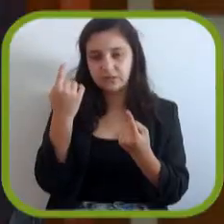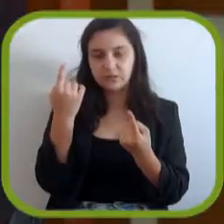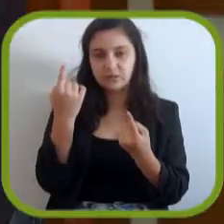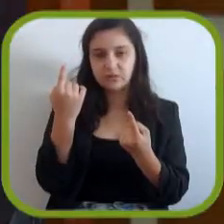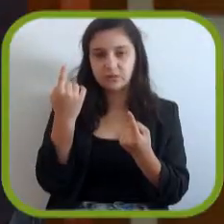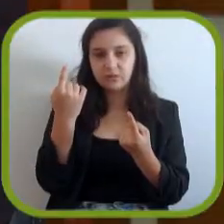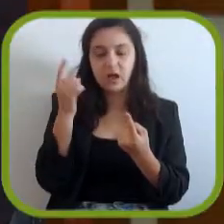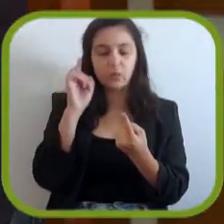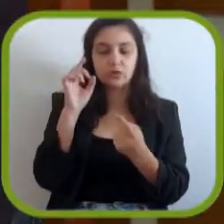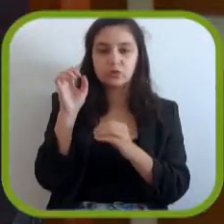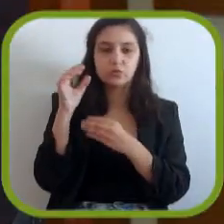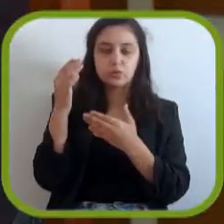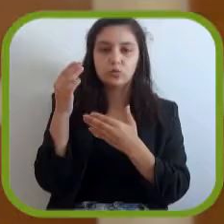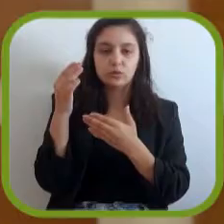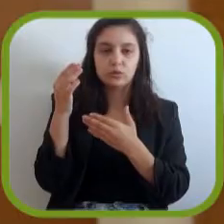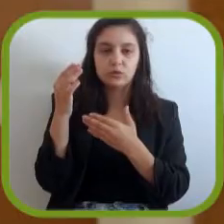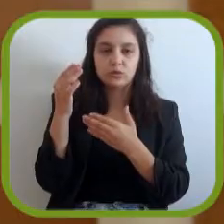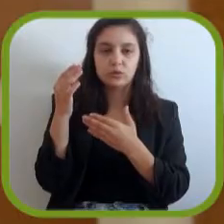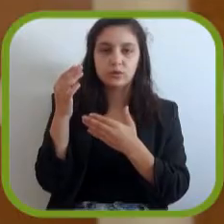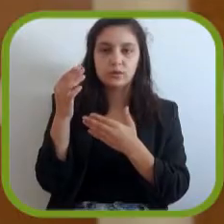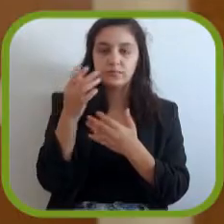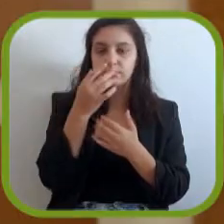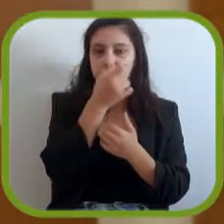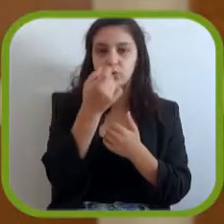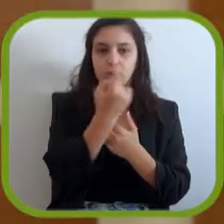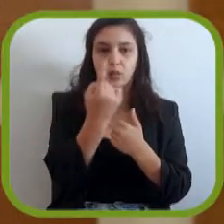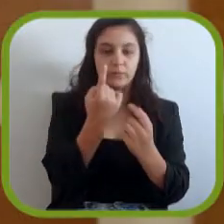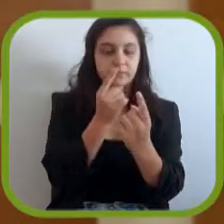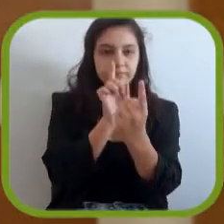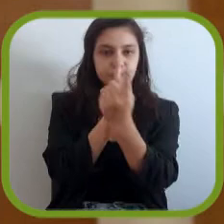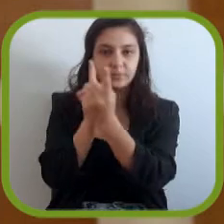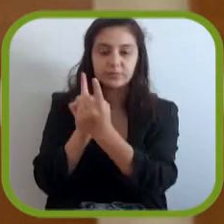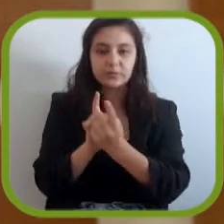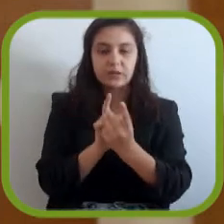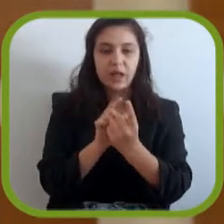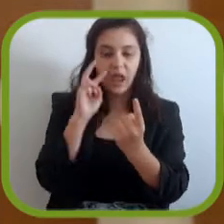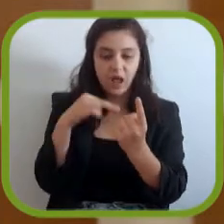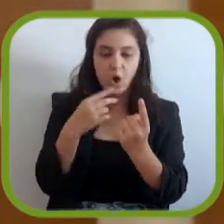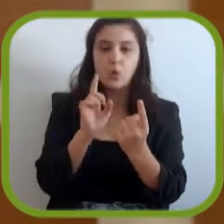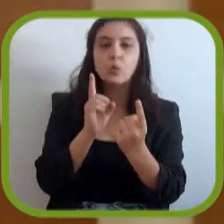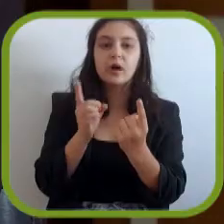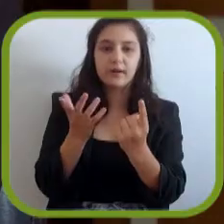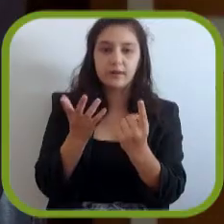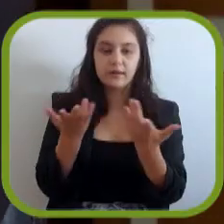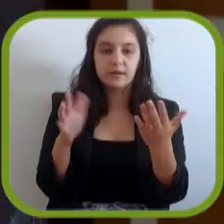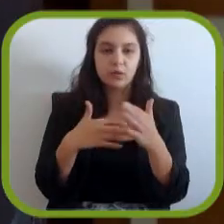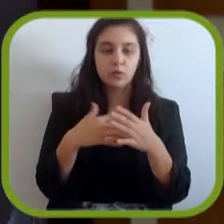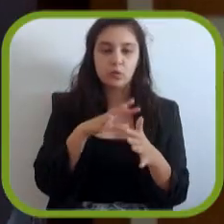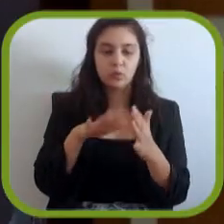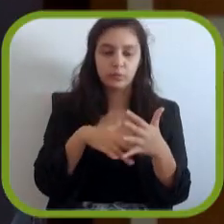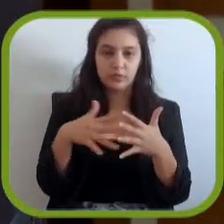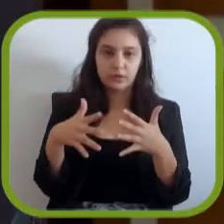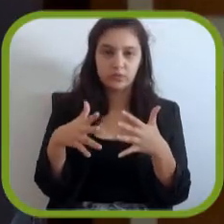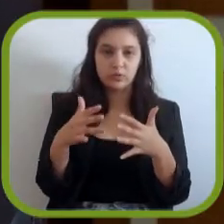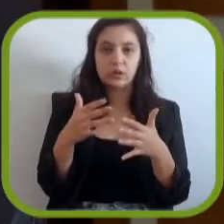difícil e é fundamental ouvir cada pessoa naquilo que é a sua definição de si mesma. Não é? O Plano de Ação Integral